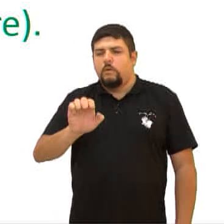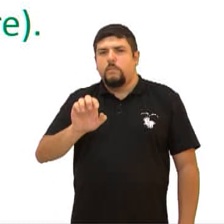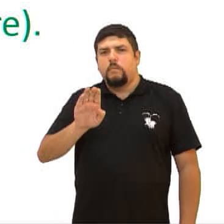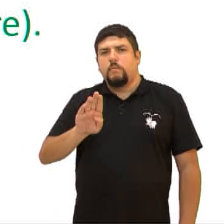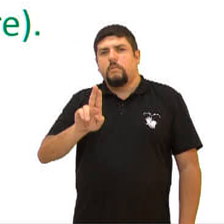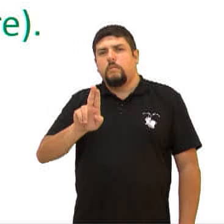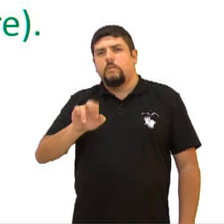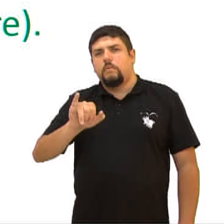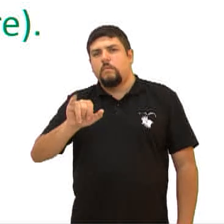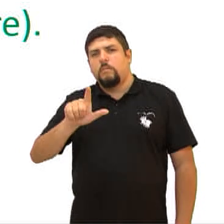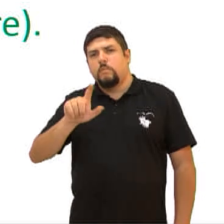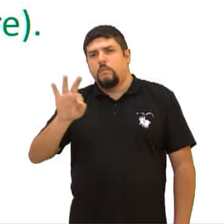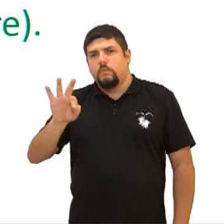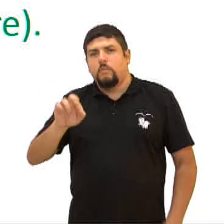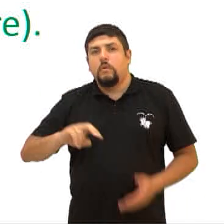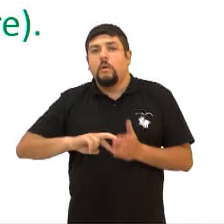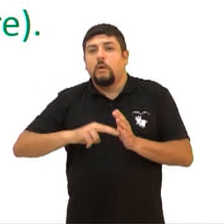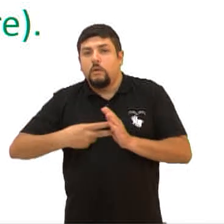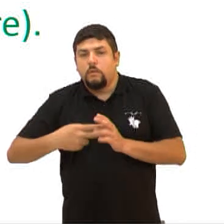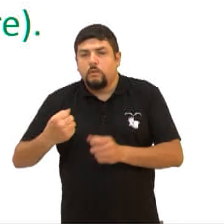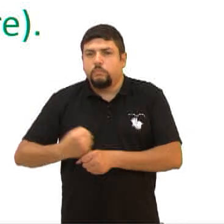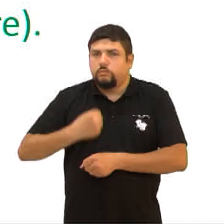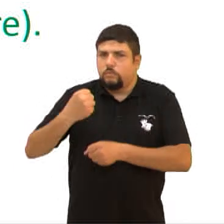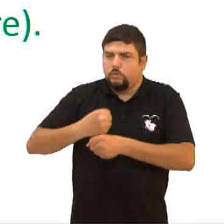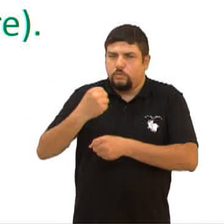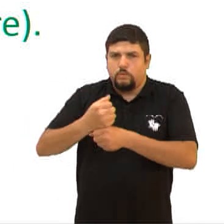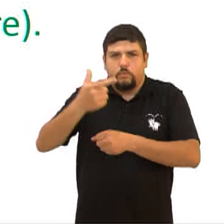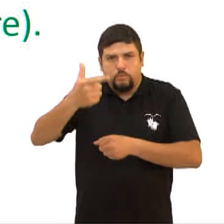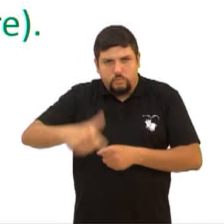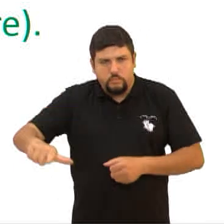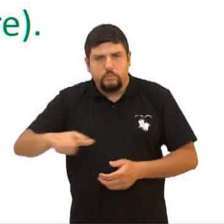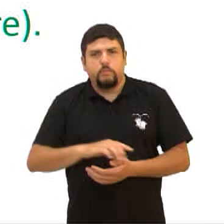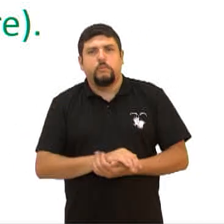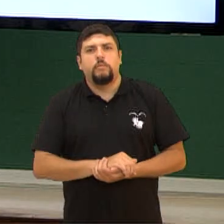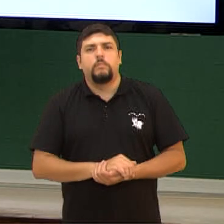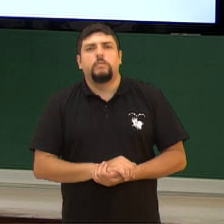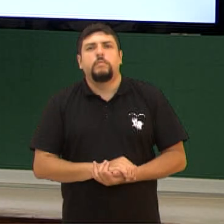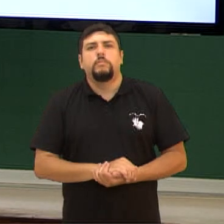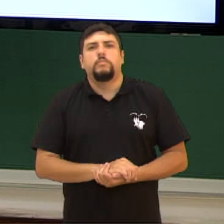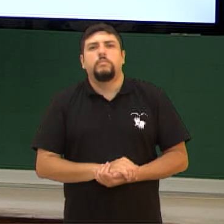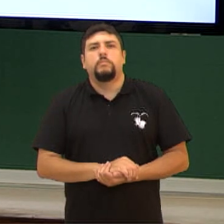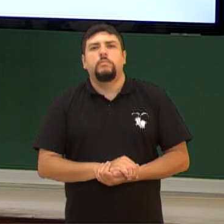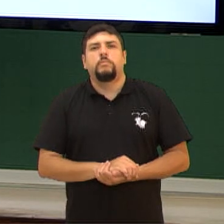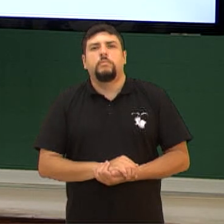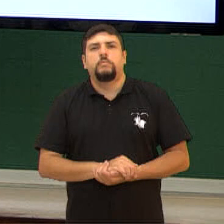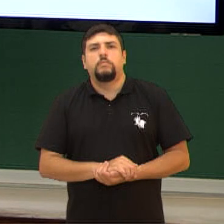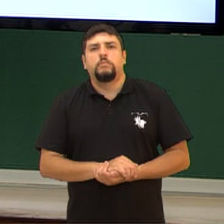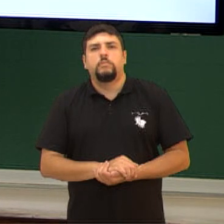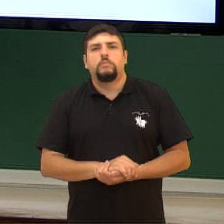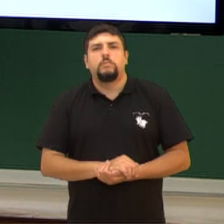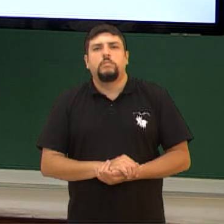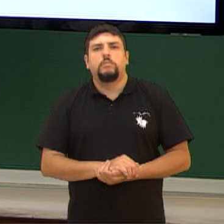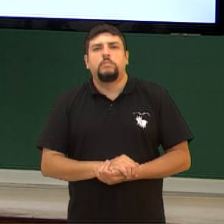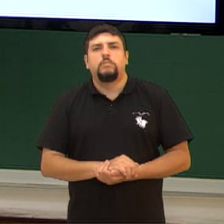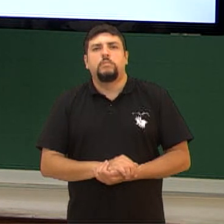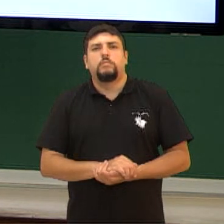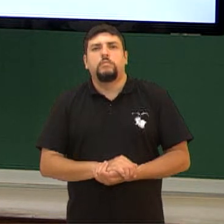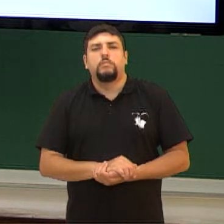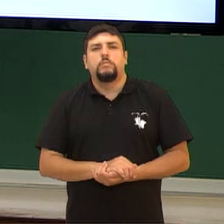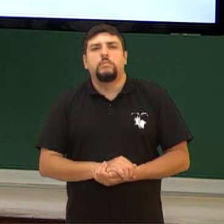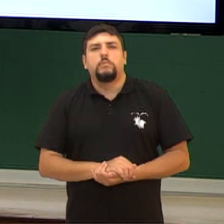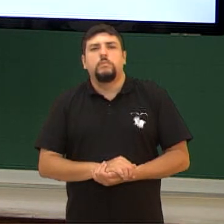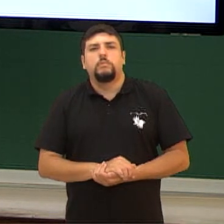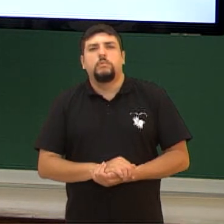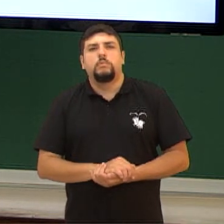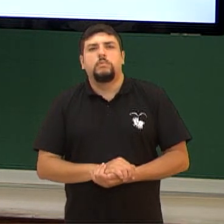reconstruir, construir de novo, tá ok? Regained, gained, ganhar. Como é que em português a gente não